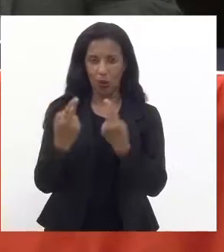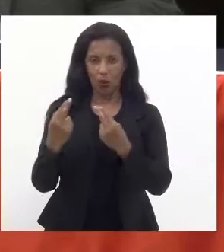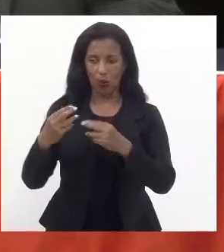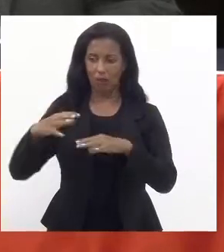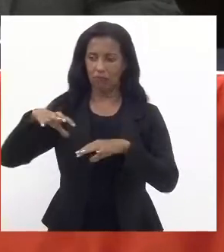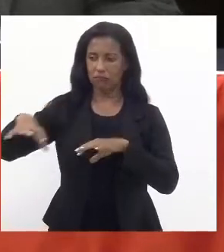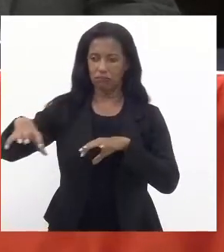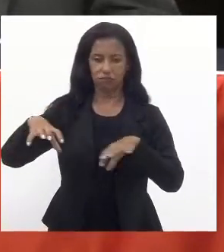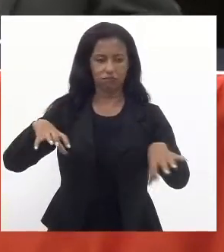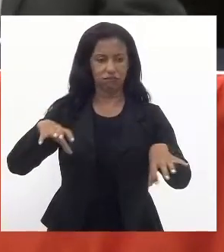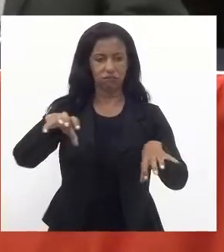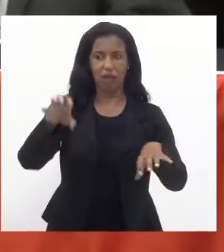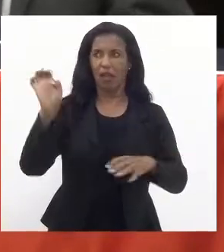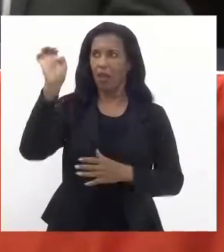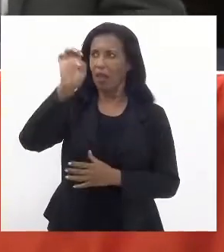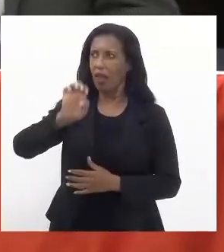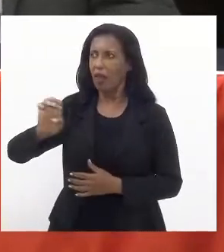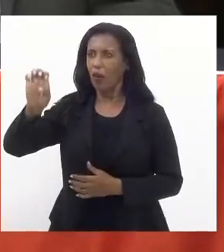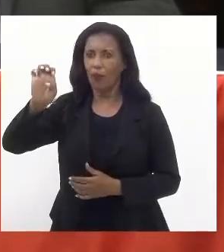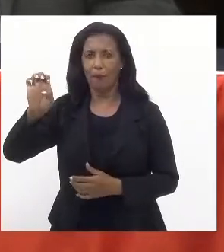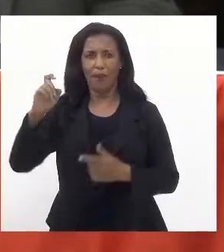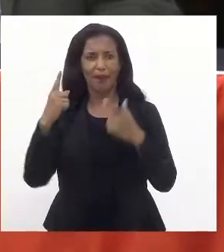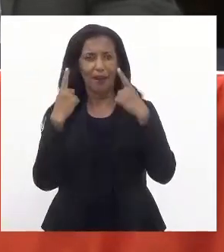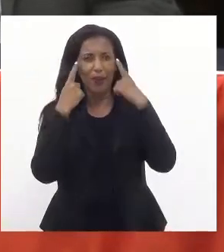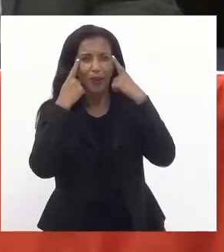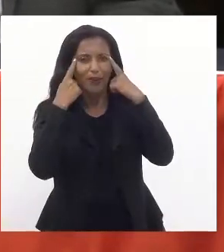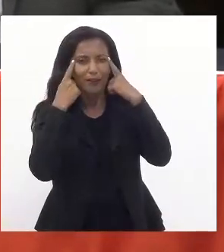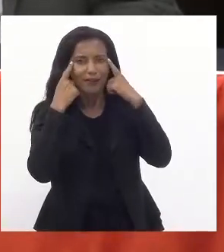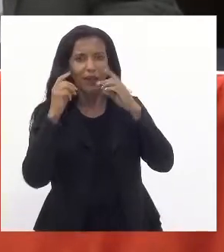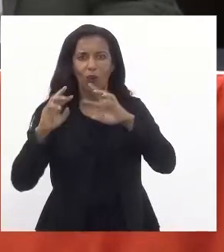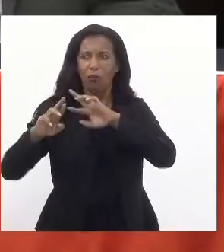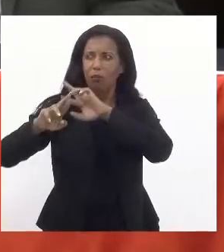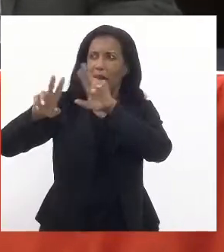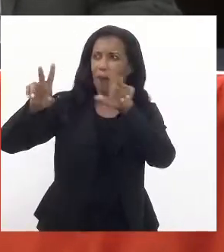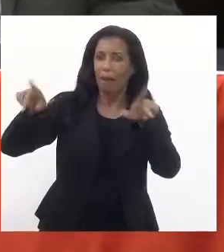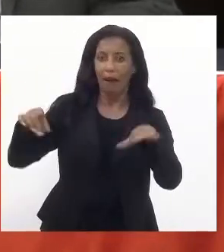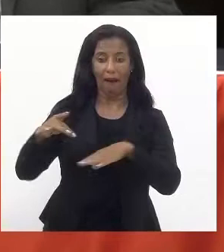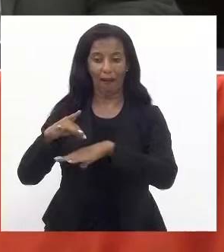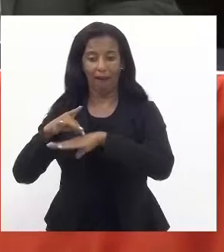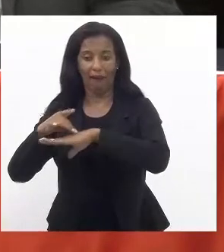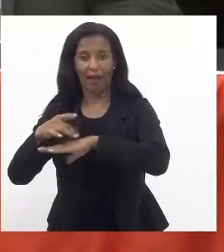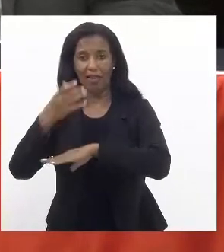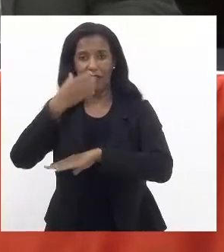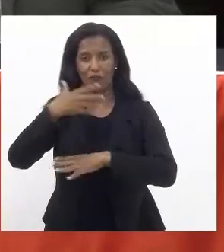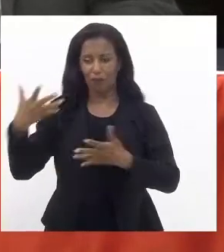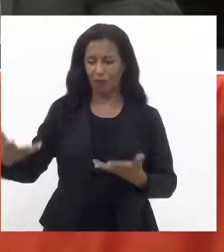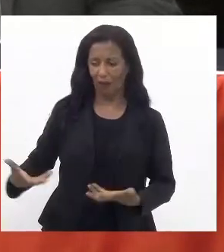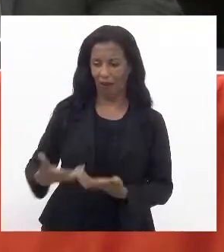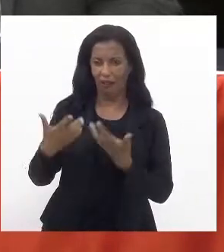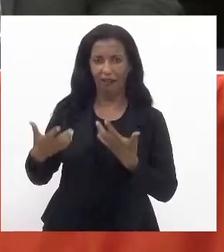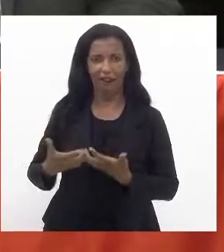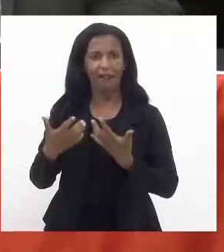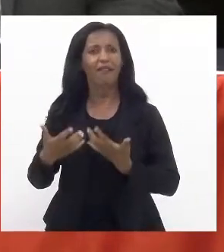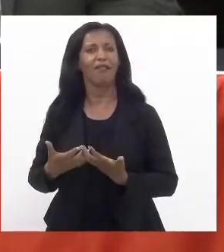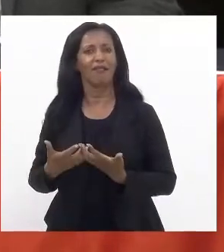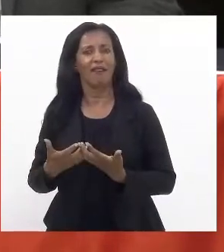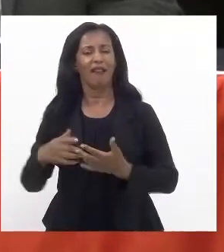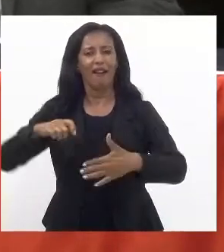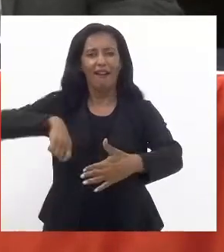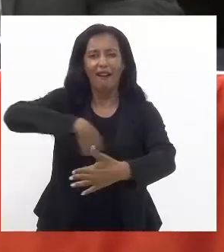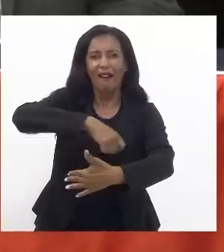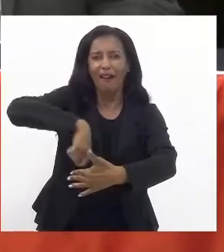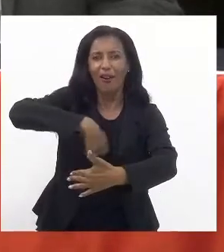mediterrâneas, europeias e orientais. Além das carnes, frutas, verduras e legumes, a